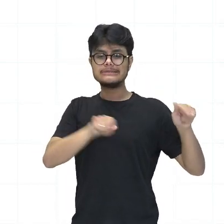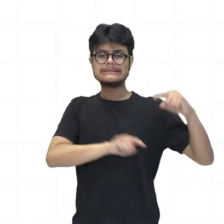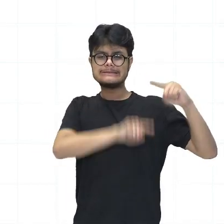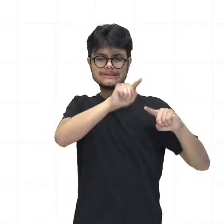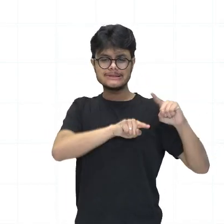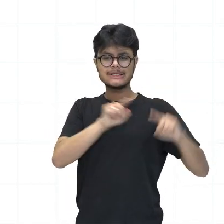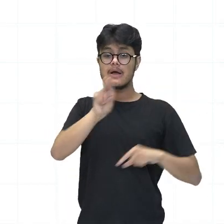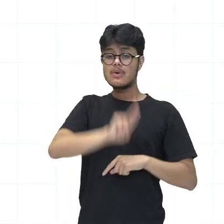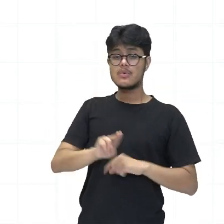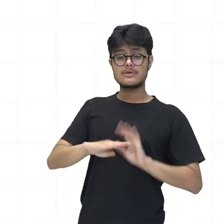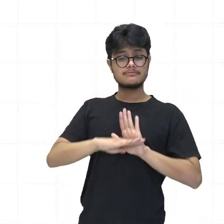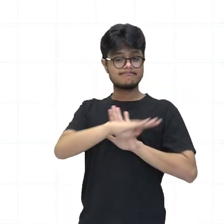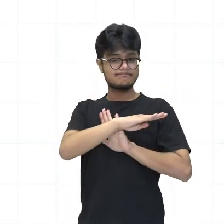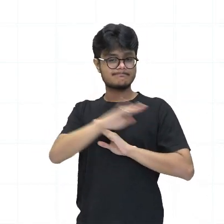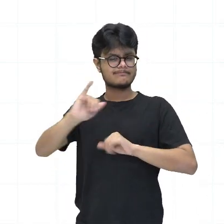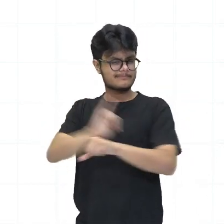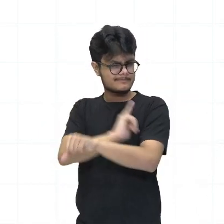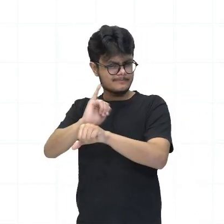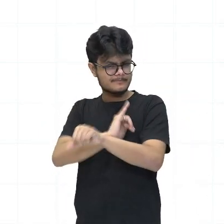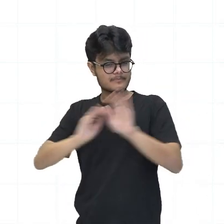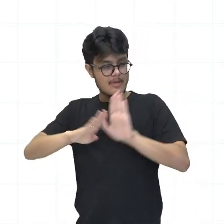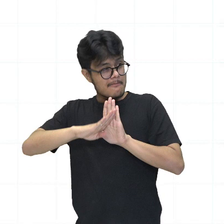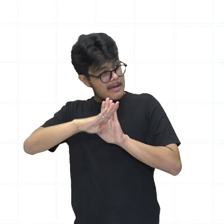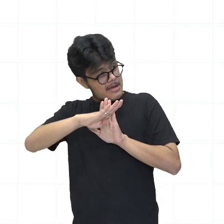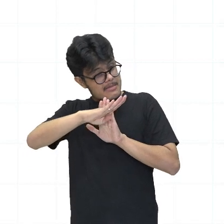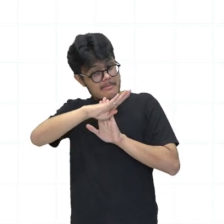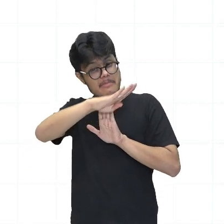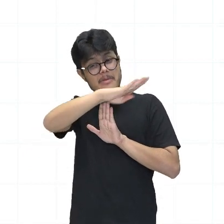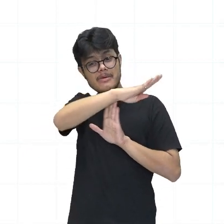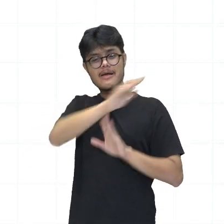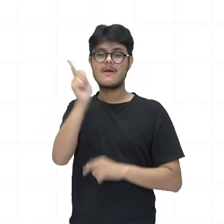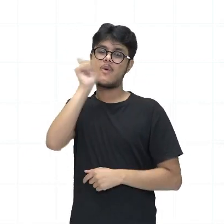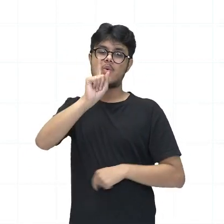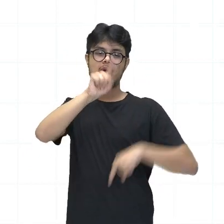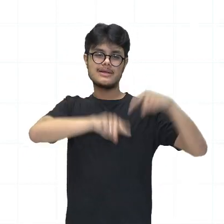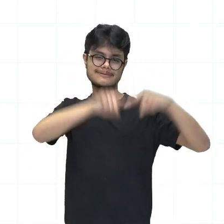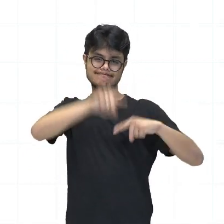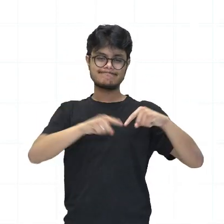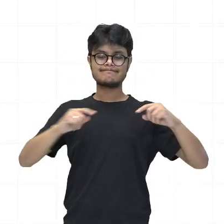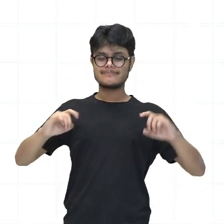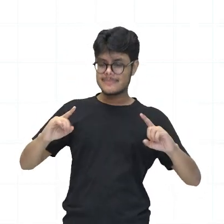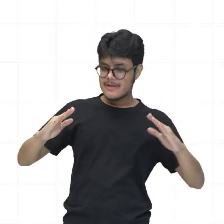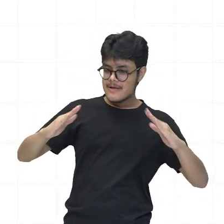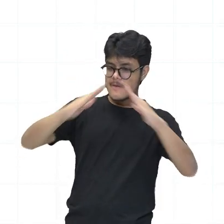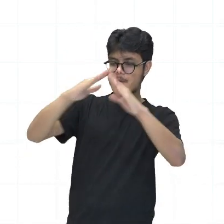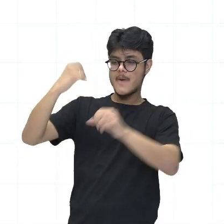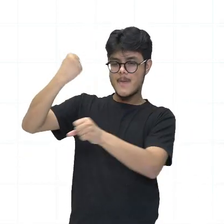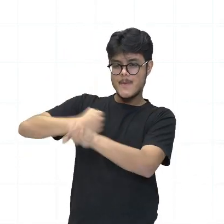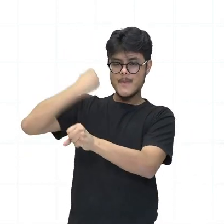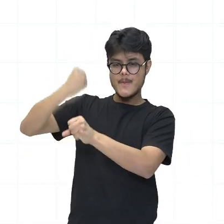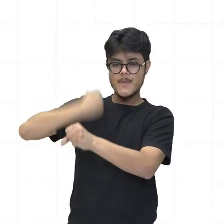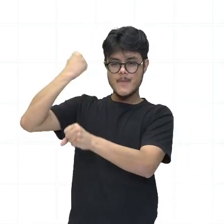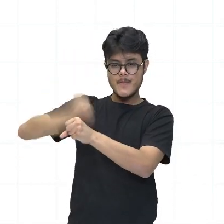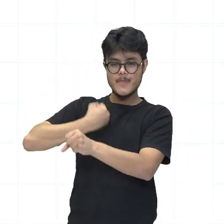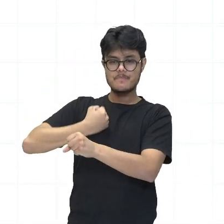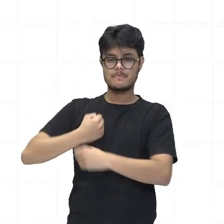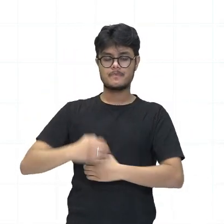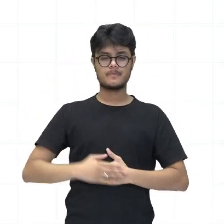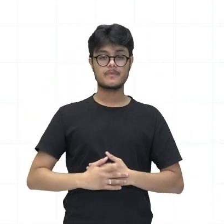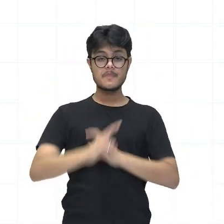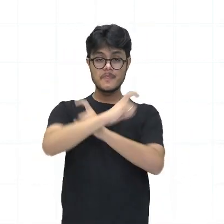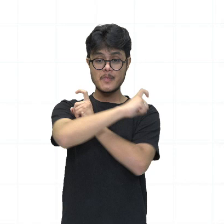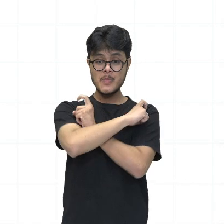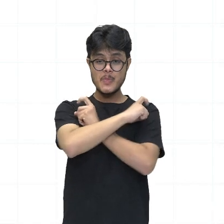utilizavam o plano inclinado para levar todo o material necessário para construir aí as grandes pirâmides do